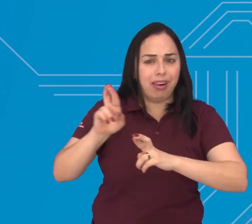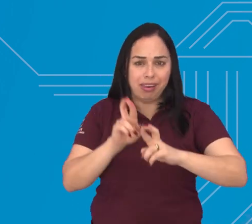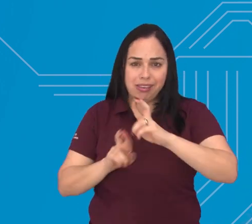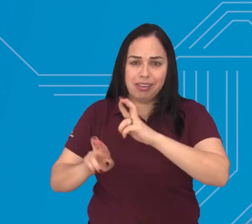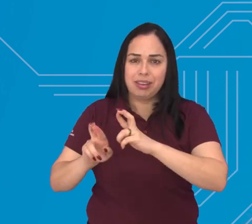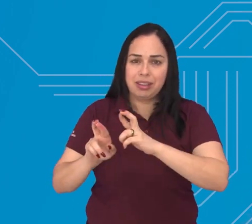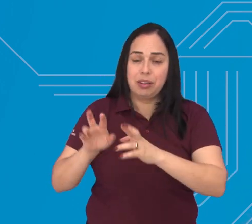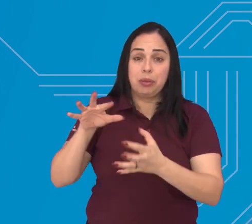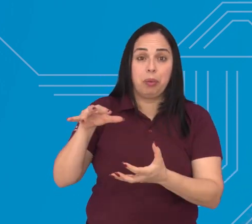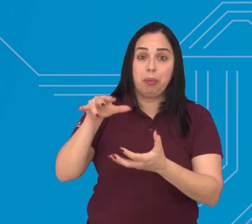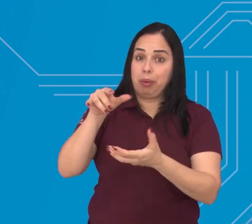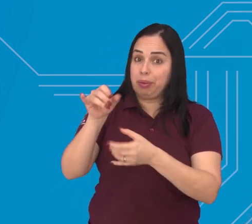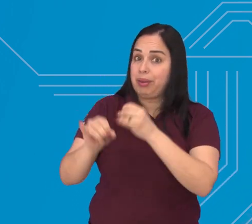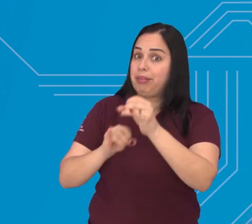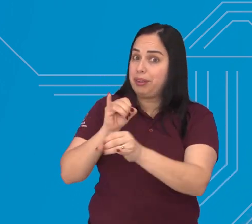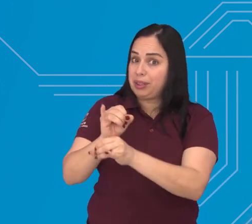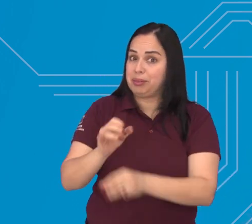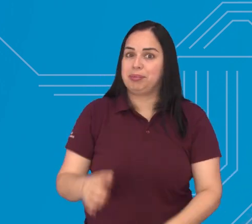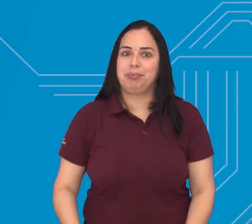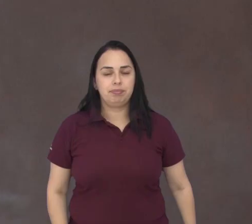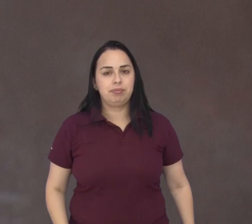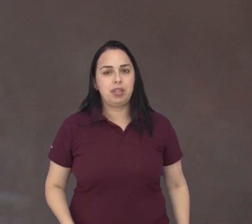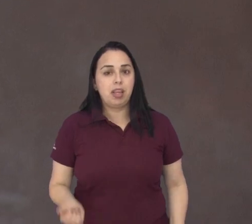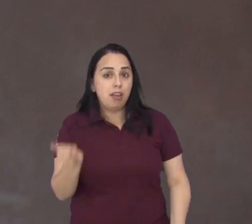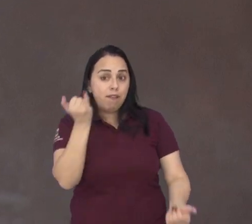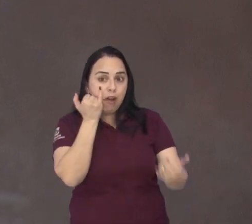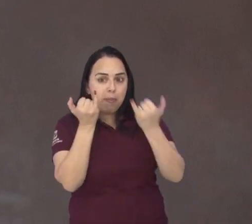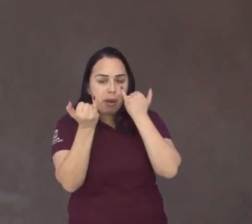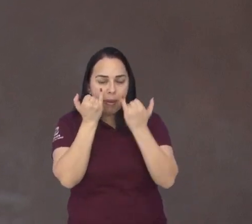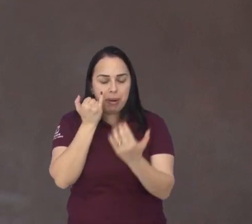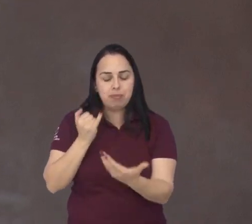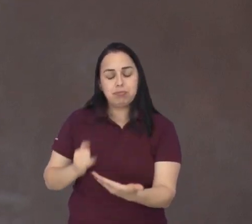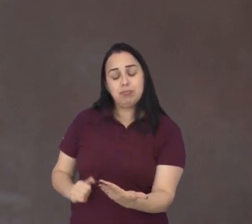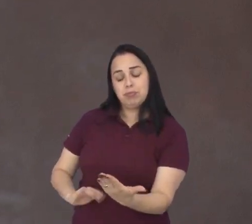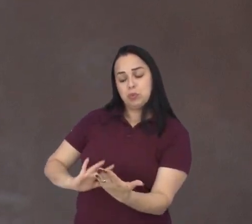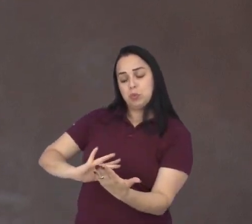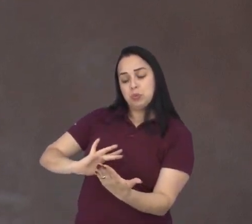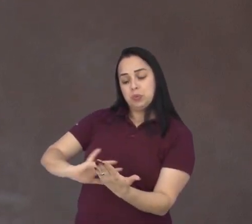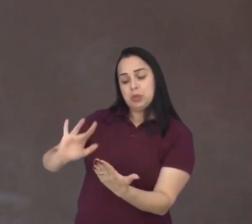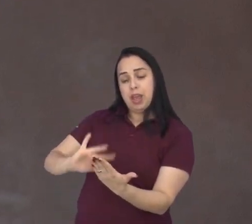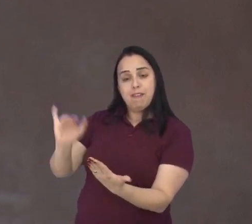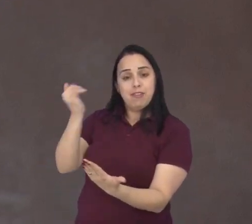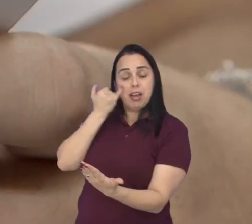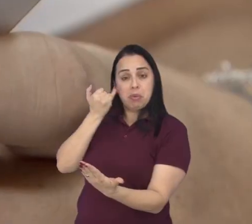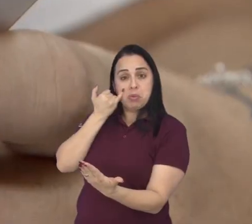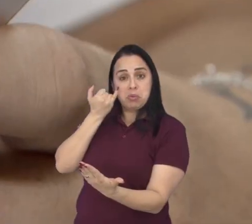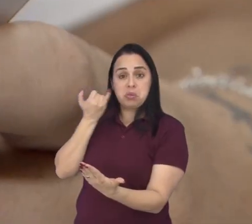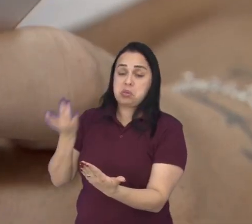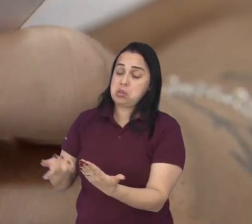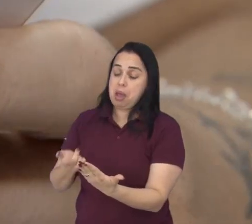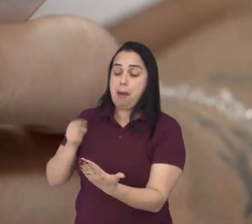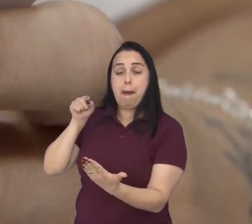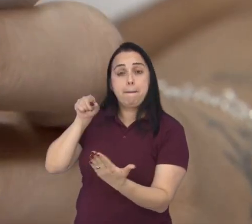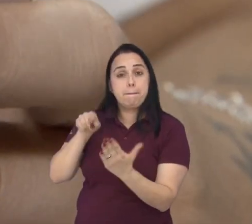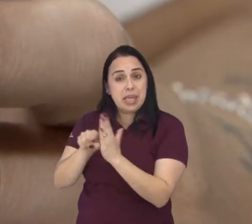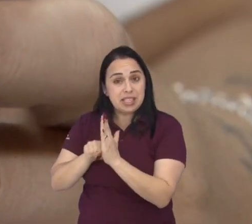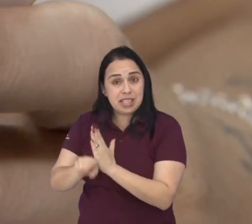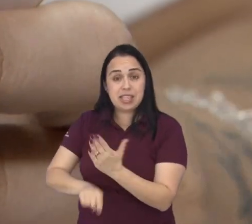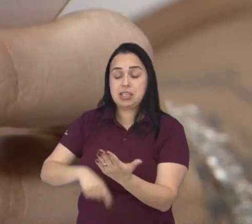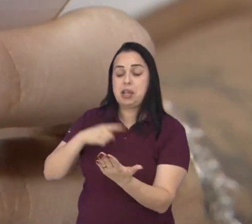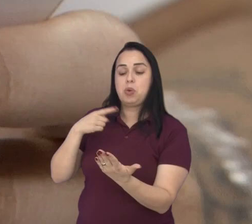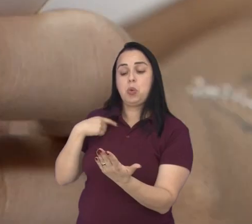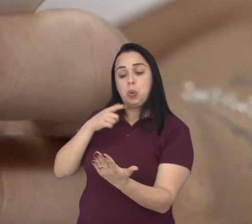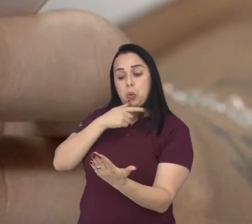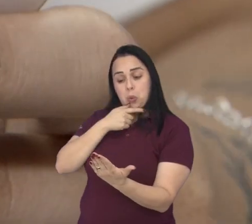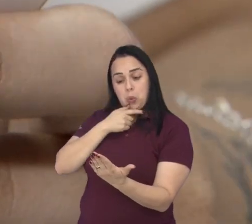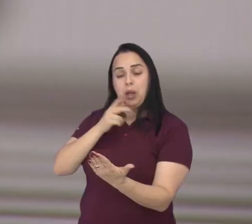acesso das crianças no mundo da internet. A informação cabe na palma da mão. A notícia, a pesquisa,